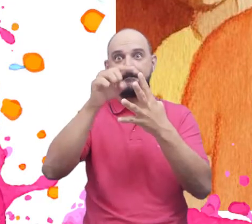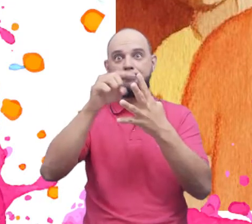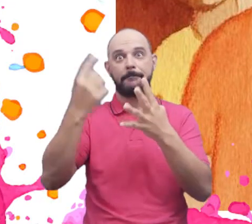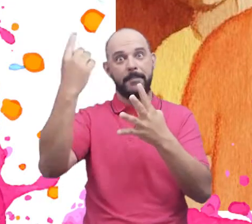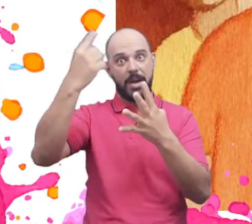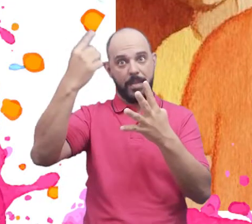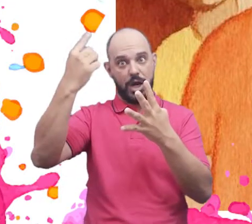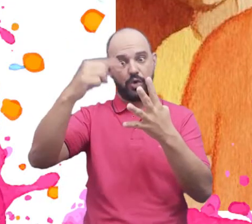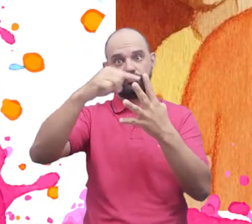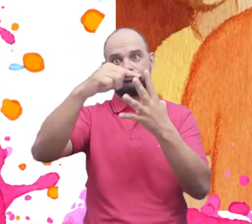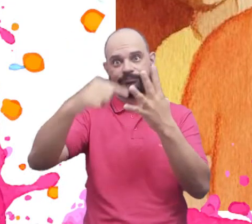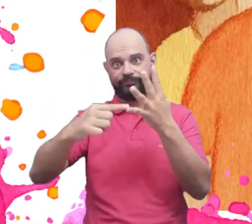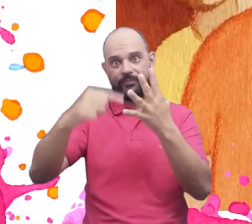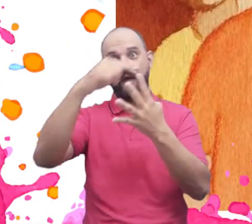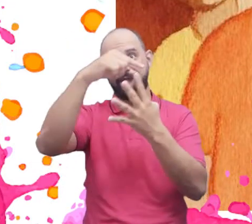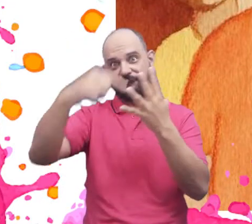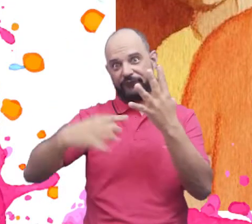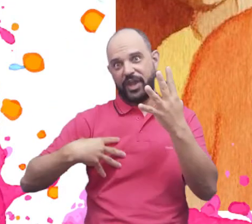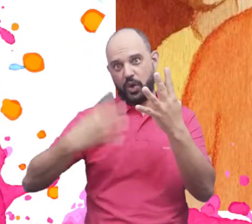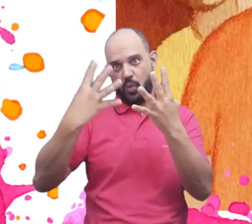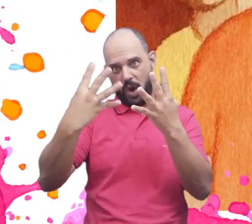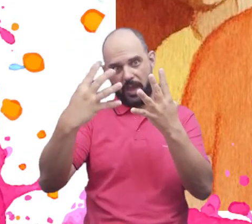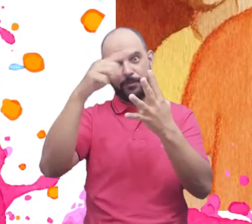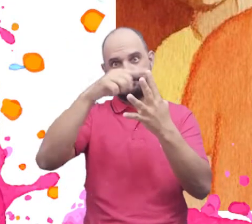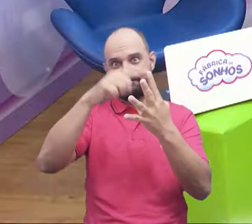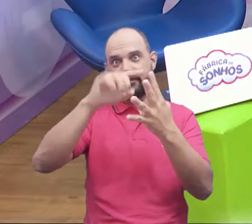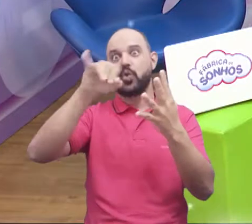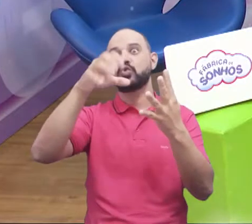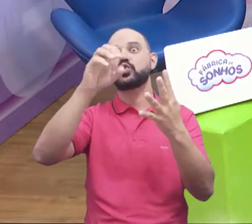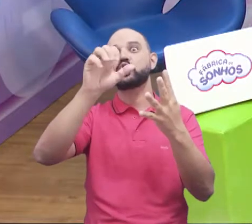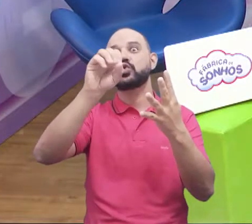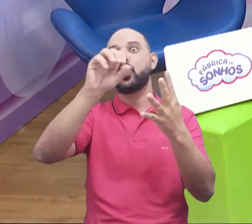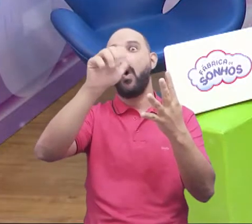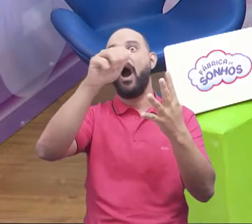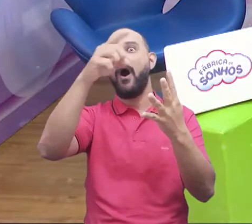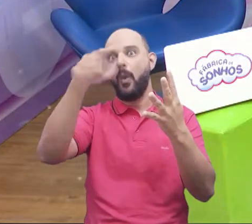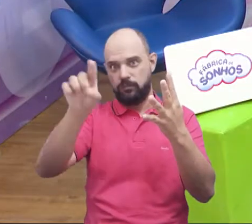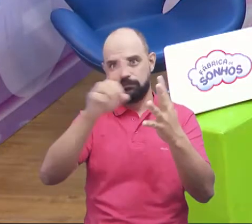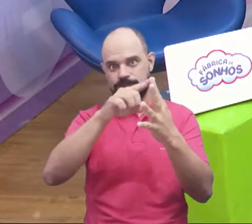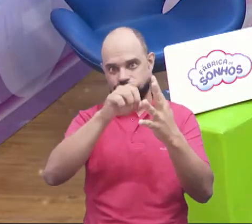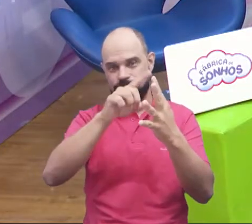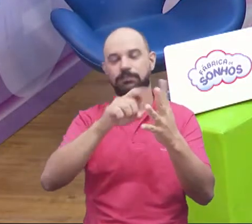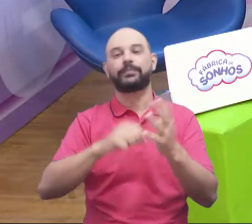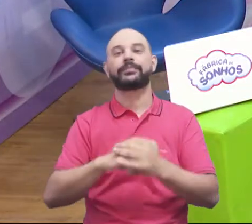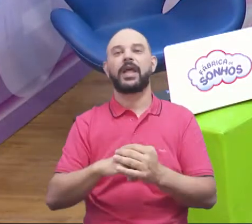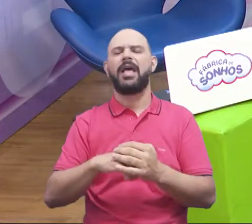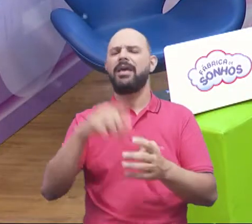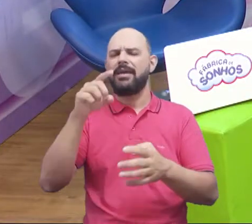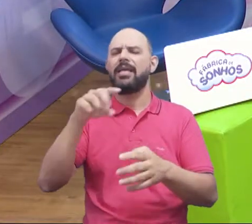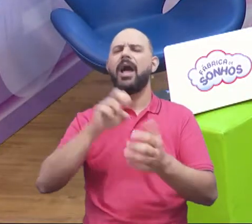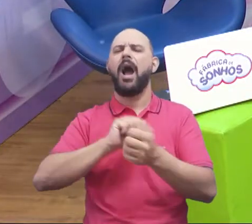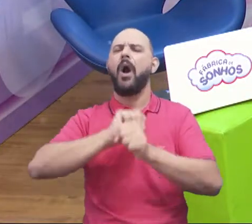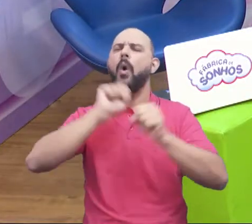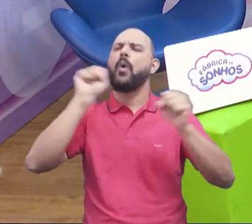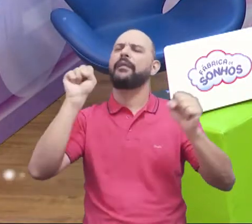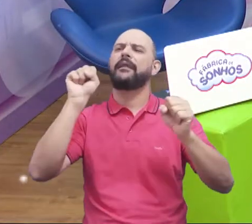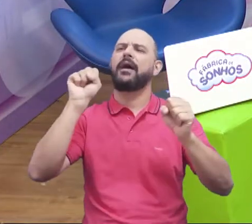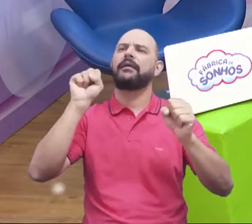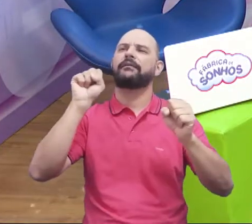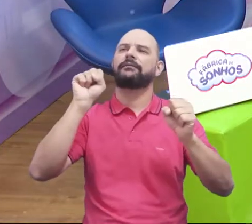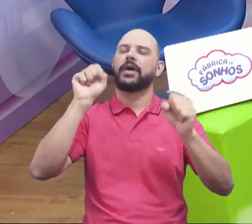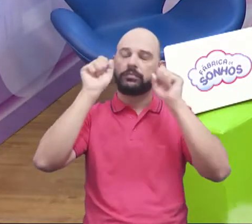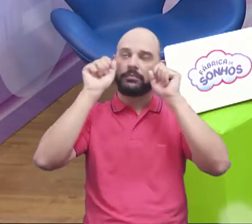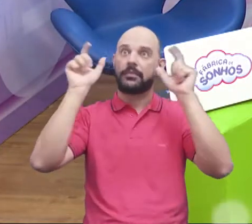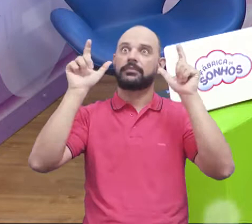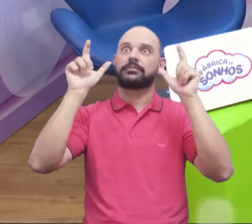Dona Maria, mãe de mais 3 crianças. Todos os dias, o João acordava bem